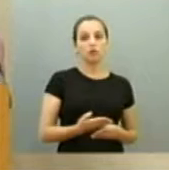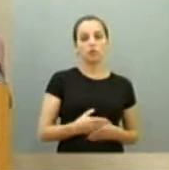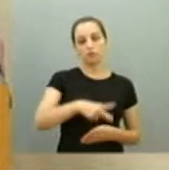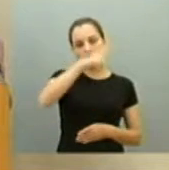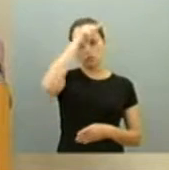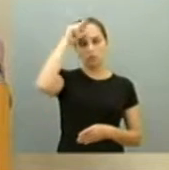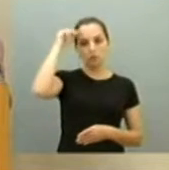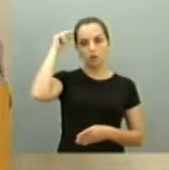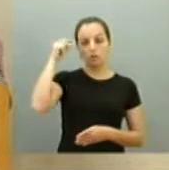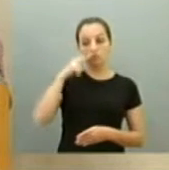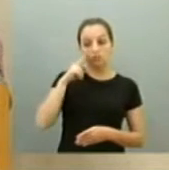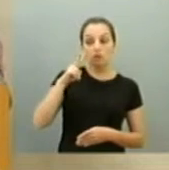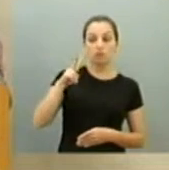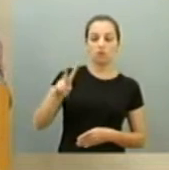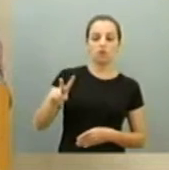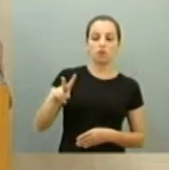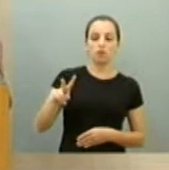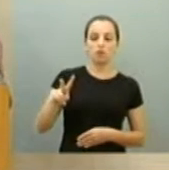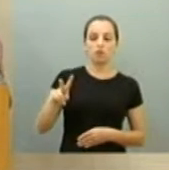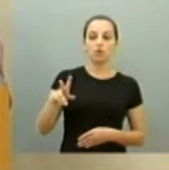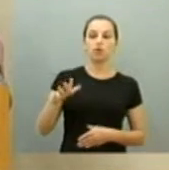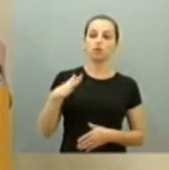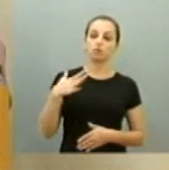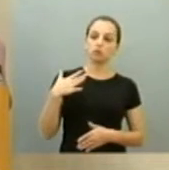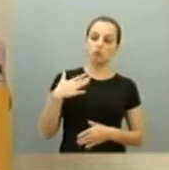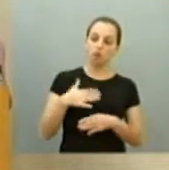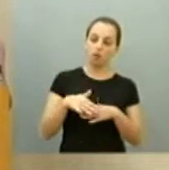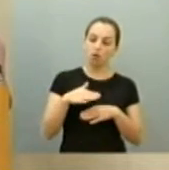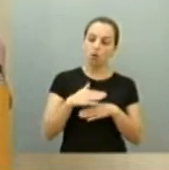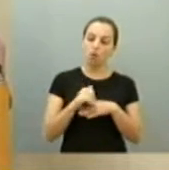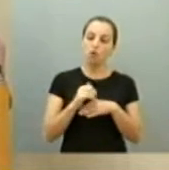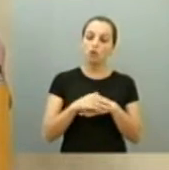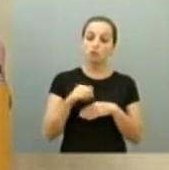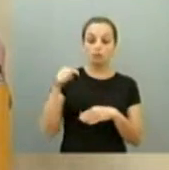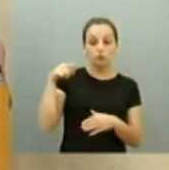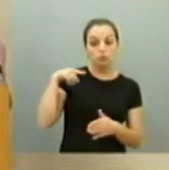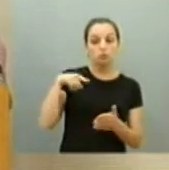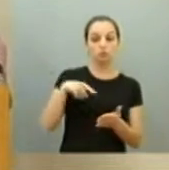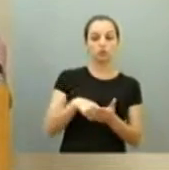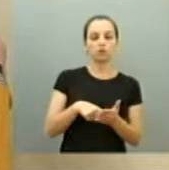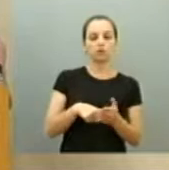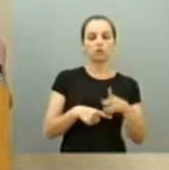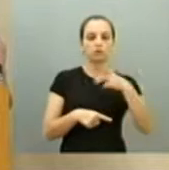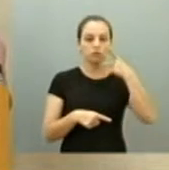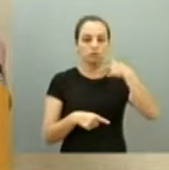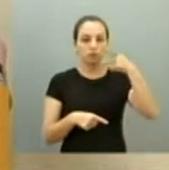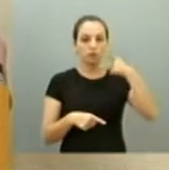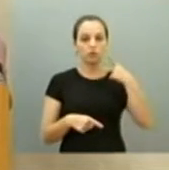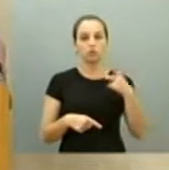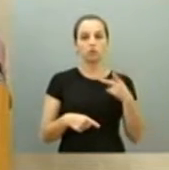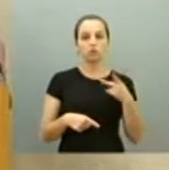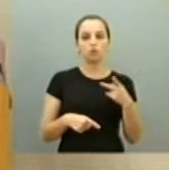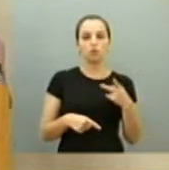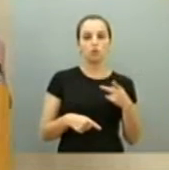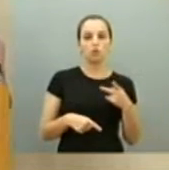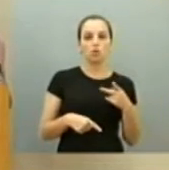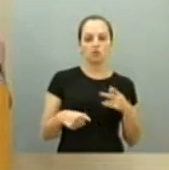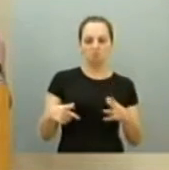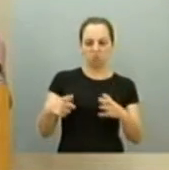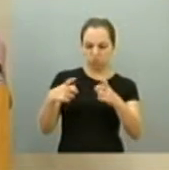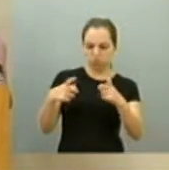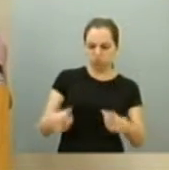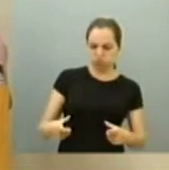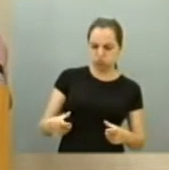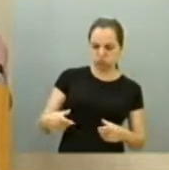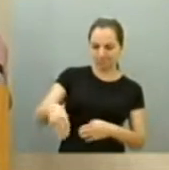que veja com carinho, olhe com carinho as indicações dos vereadores aqui, que são bastante vereadores indicando tanto os buracos nas